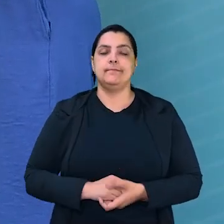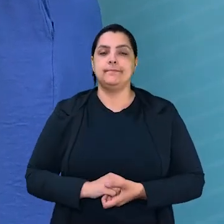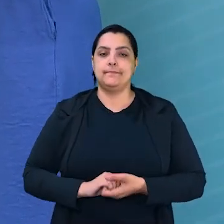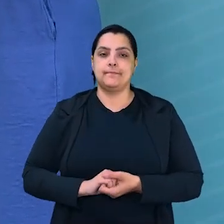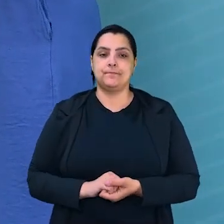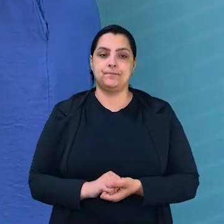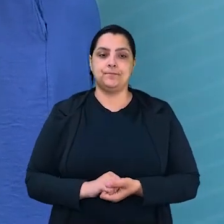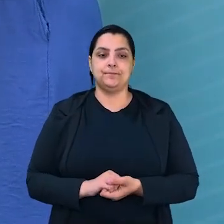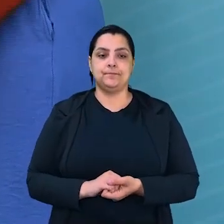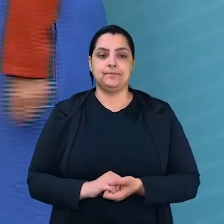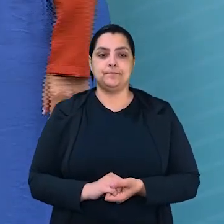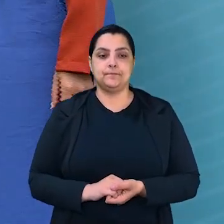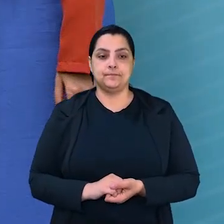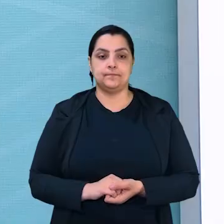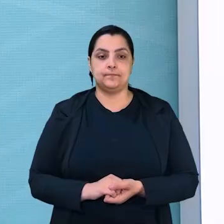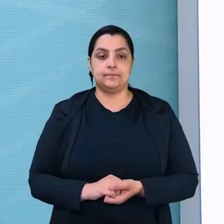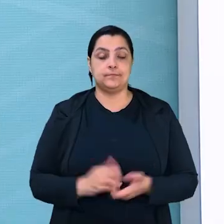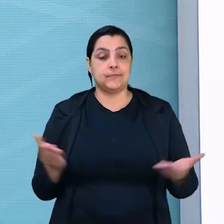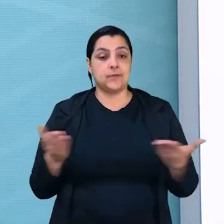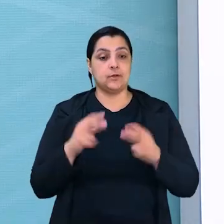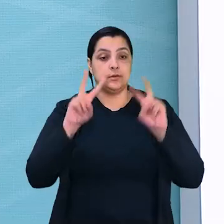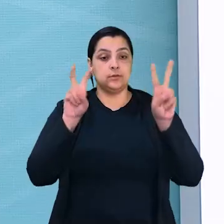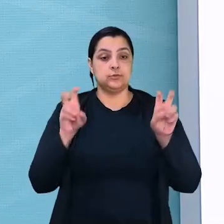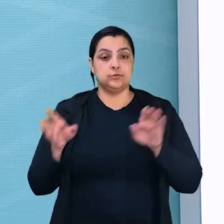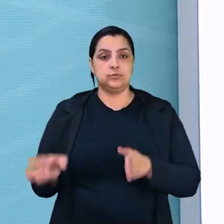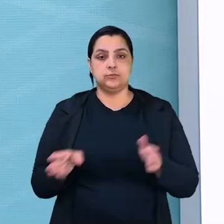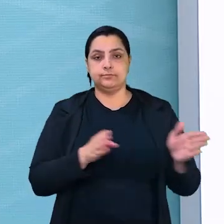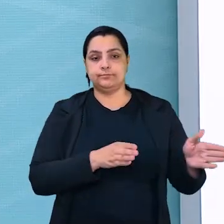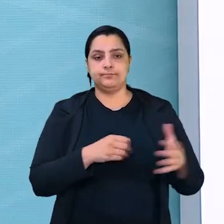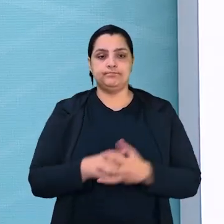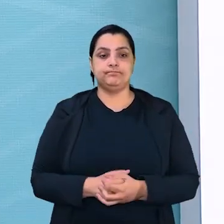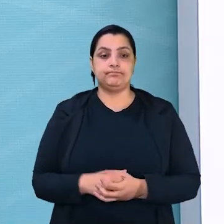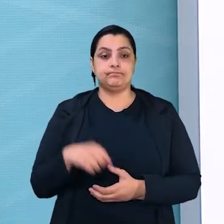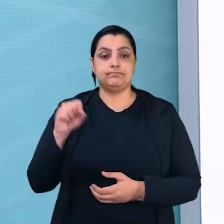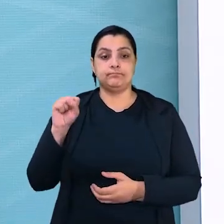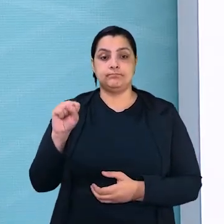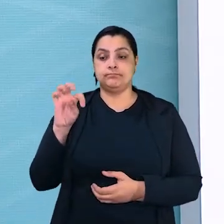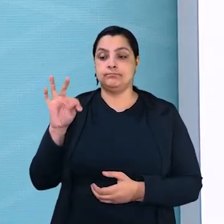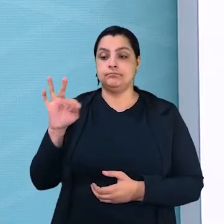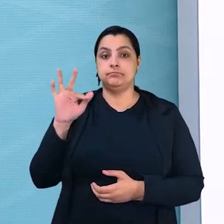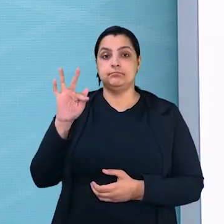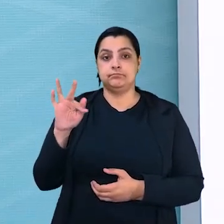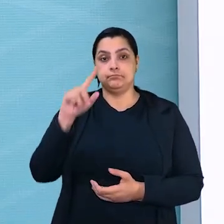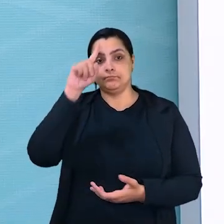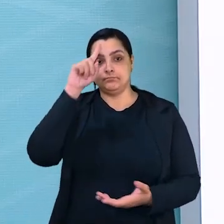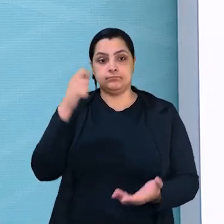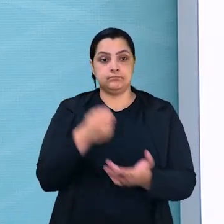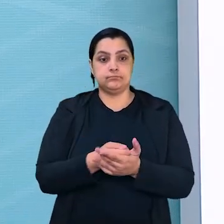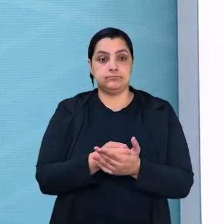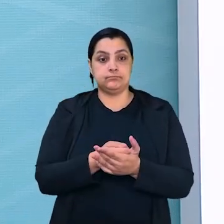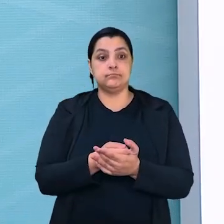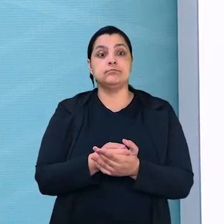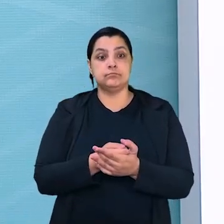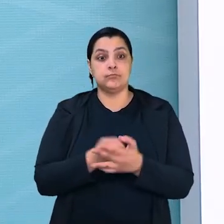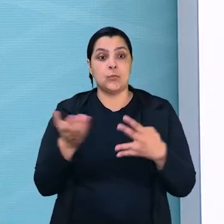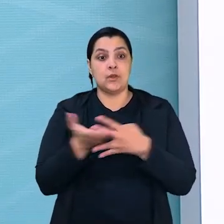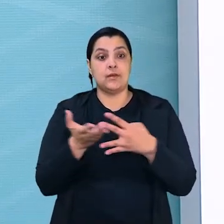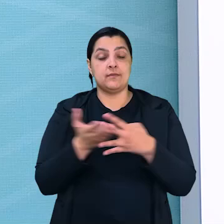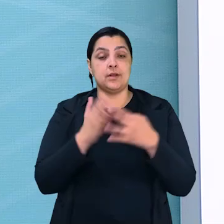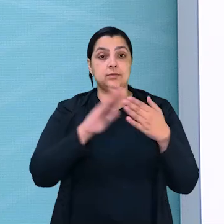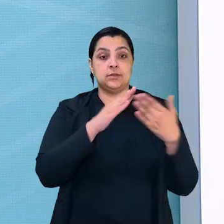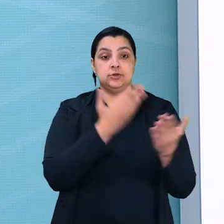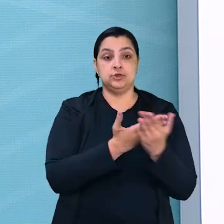Samantha. Muito obrigada pelas informações. E a gente muda de assunto agora para falar que o Supremo Tribunal Federal decidiu que o